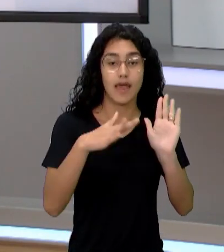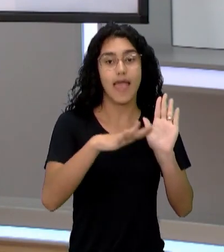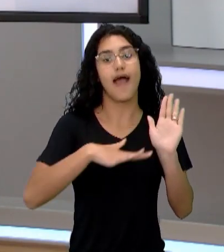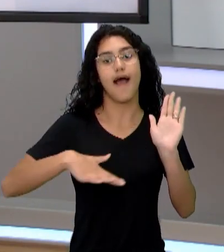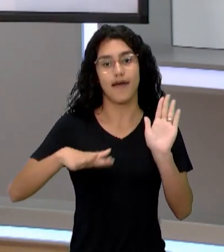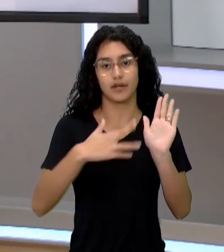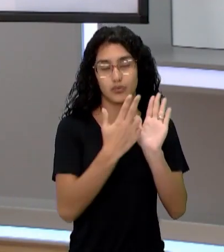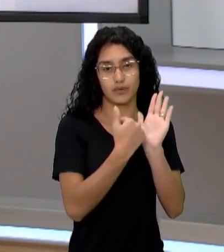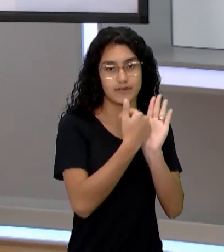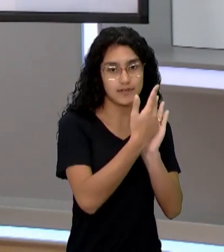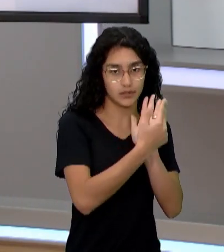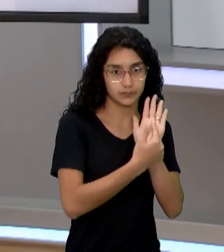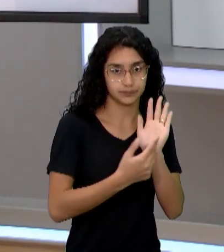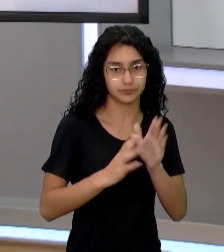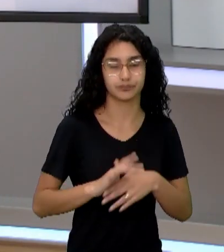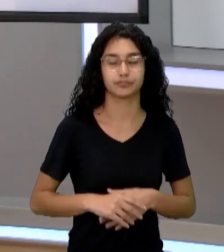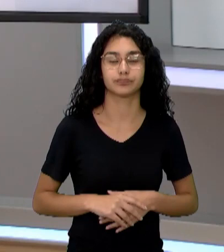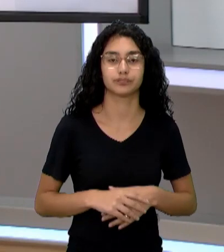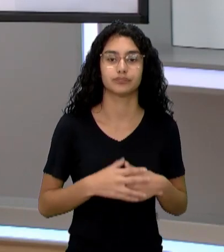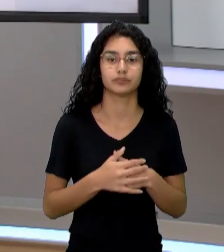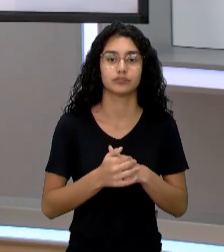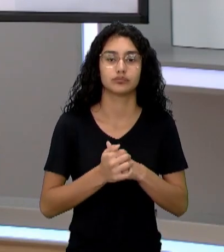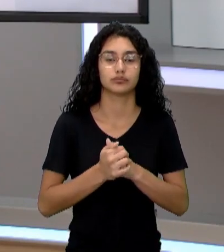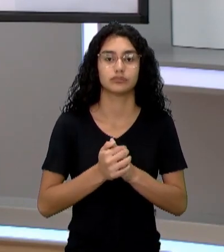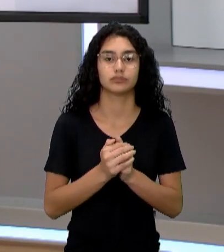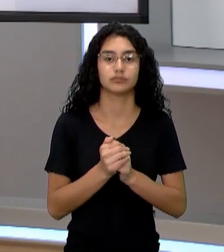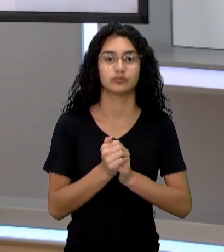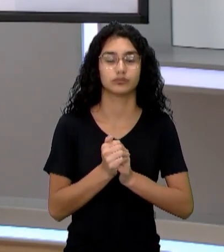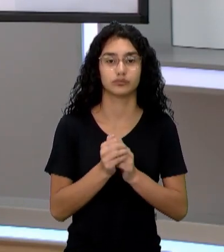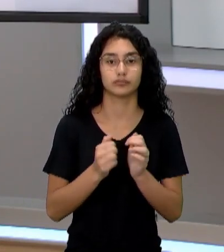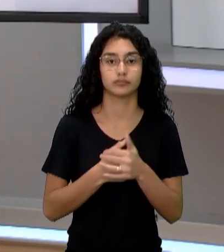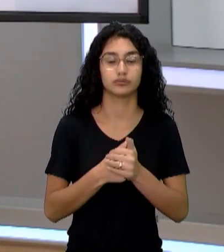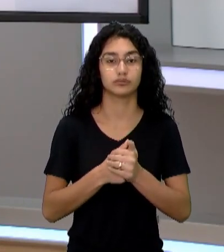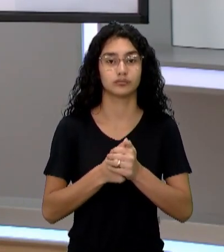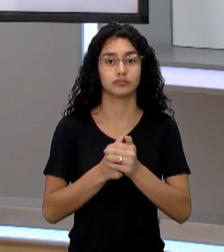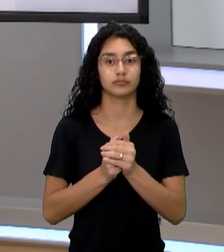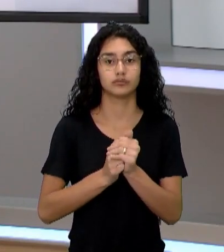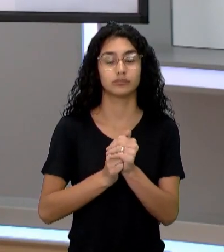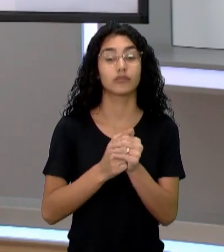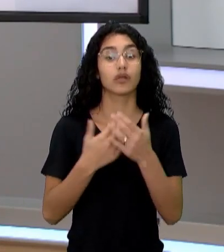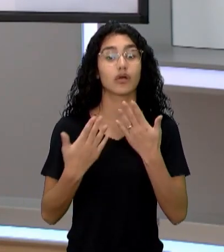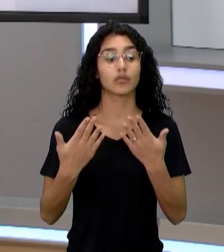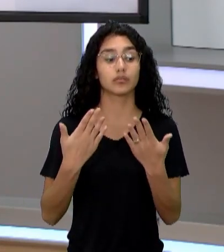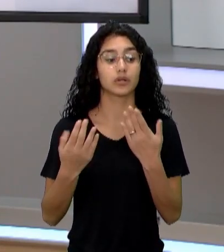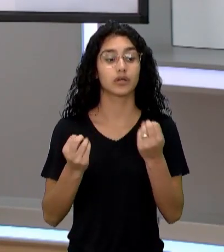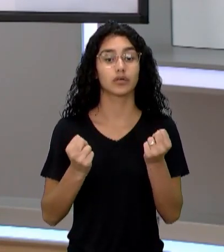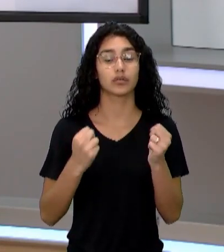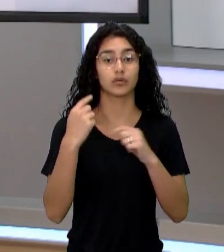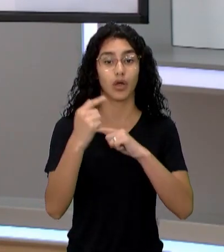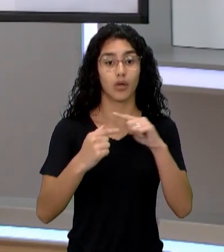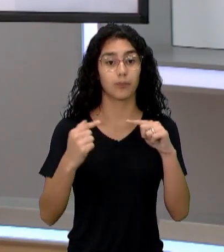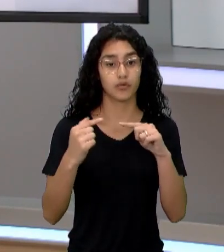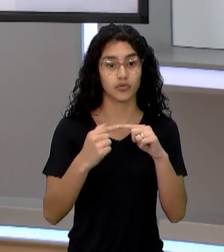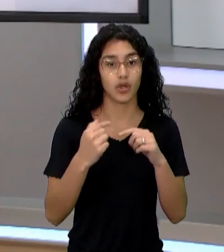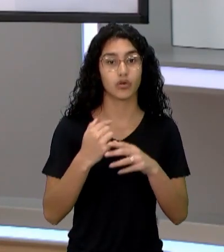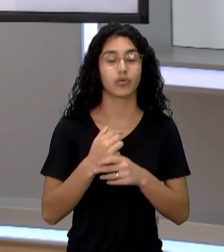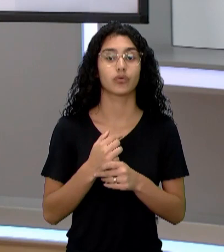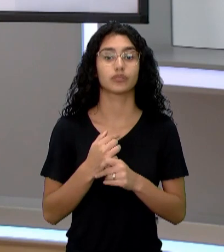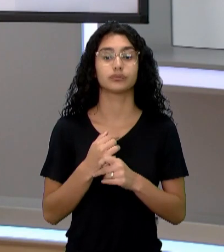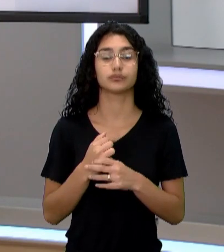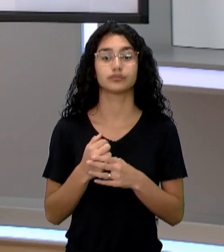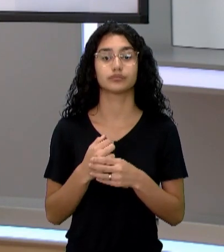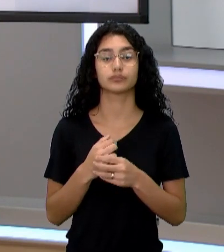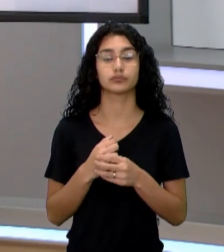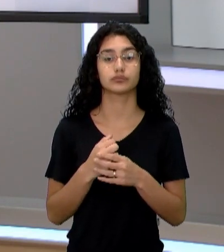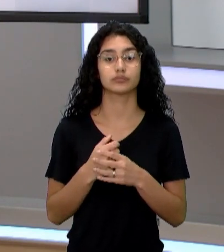desenho, enquanto que a circunferência vai ser o perímetro desse desenho. Comparando com objetos, né, mas só para fazer relação, tá bom? Eu